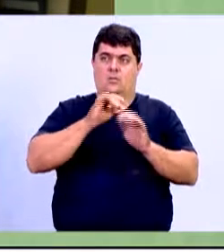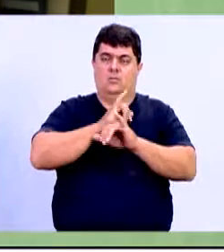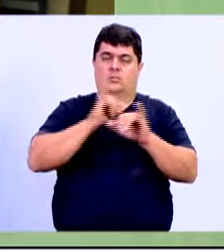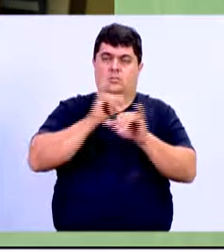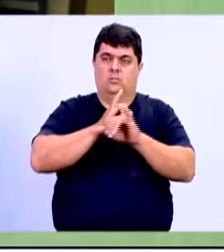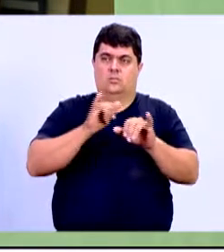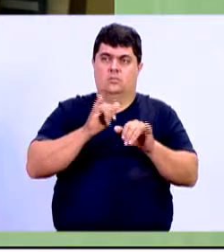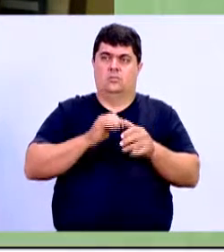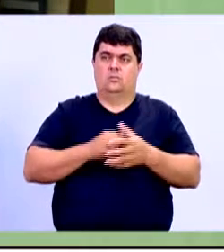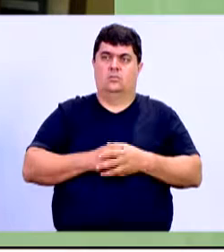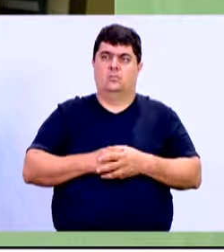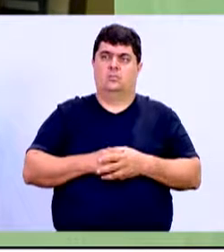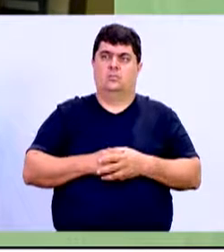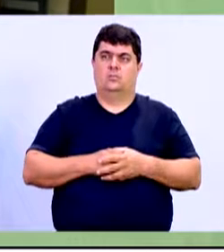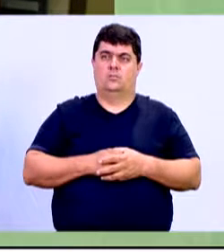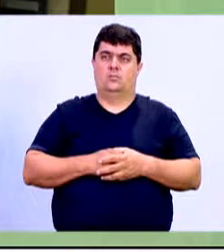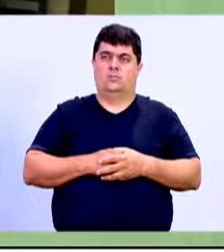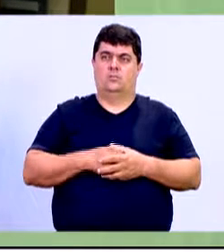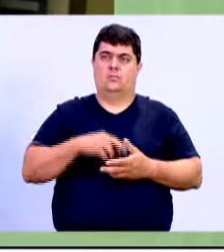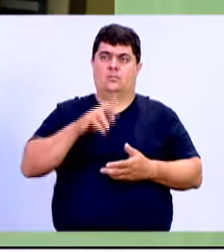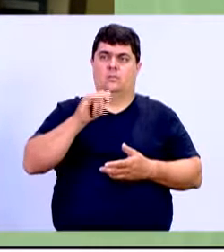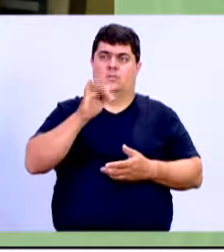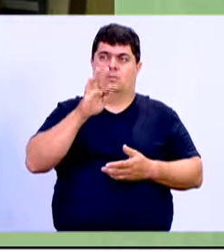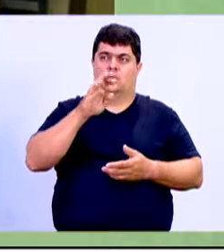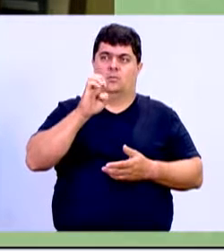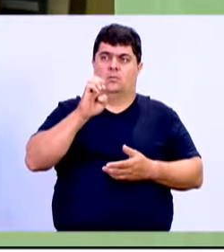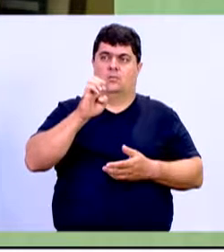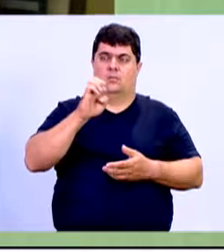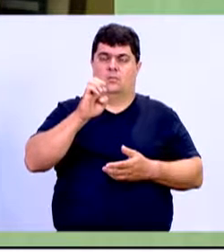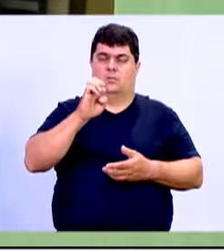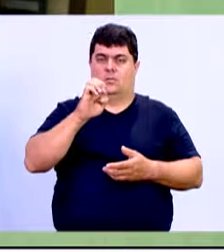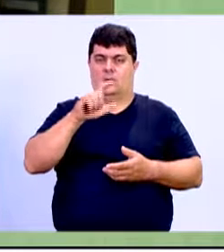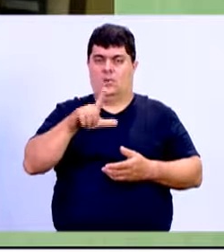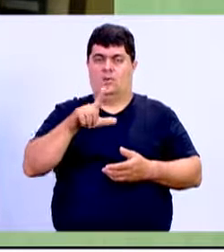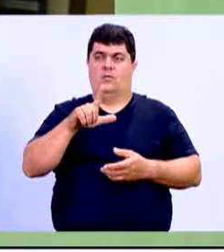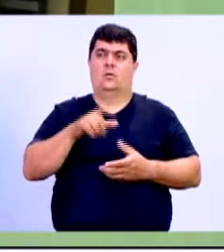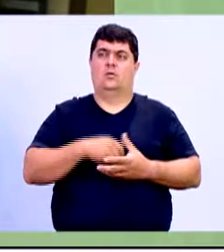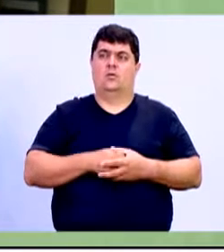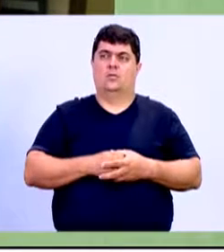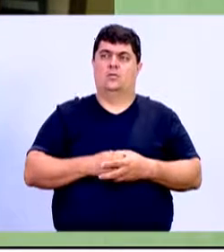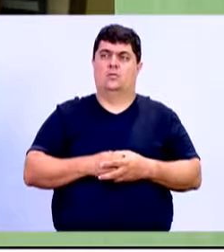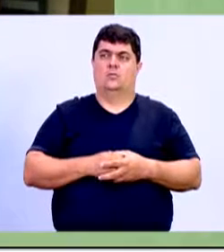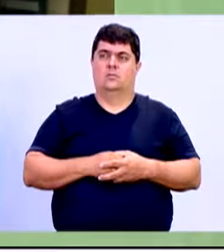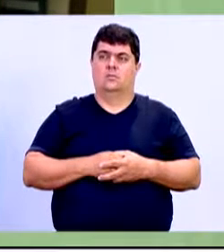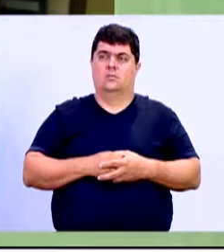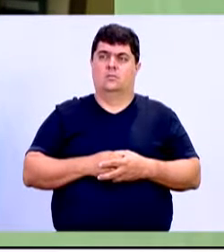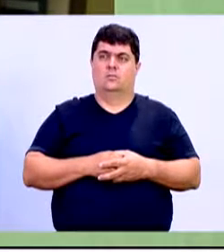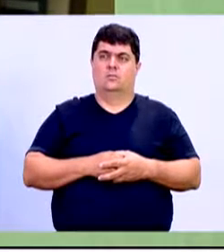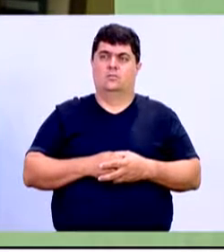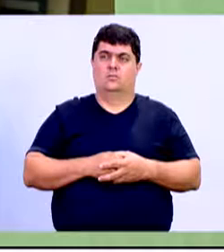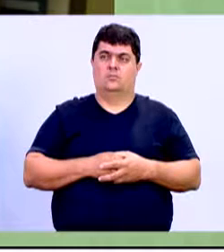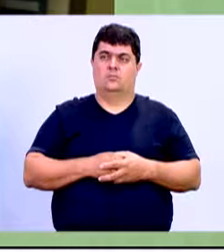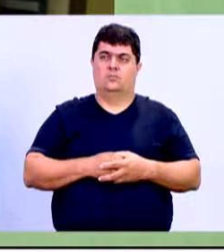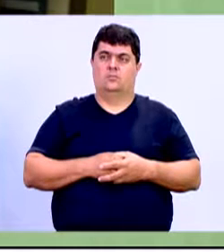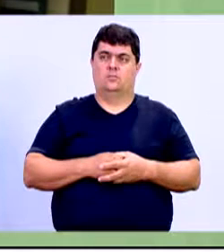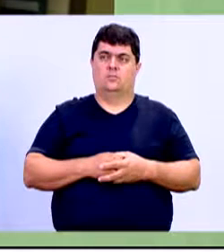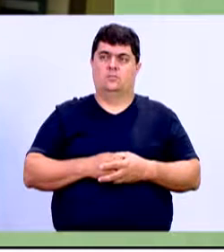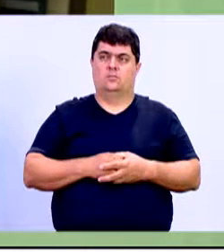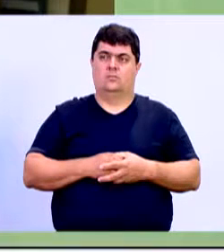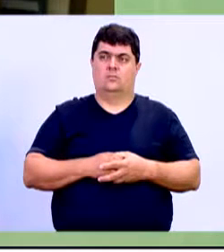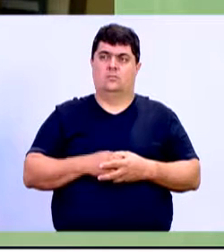tá? Esse aqui é o Rafael Gomes Vieira, que é o chefe da divisão de informação. Tá? Esse aqui, então, aqui fica